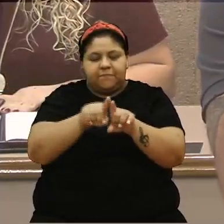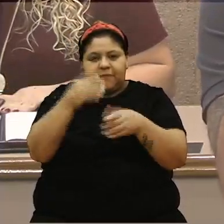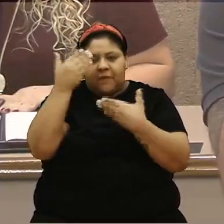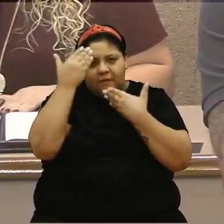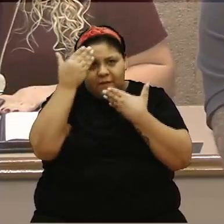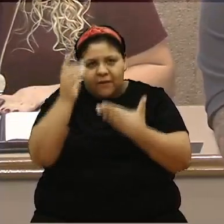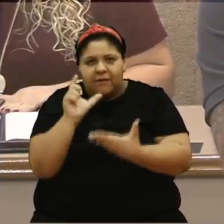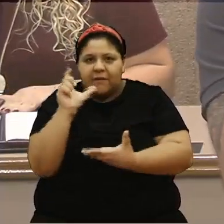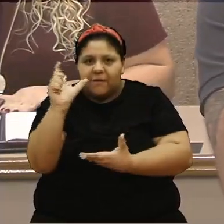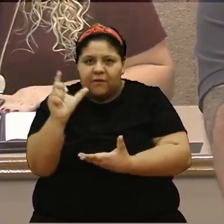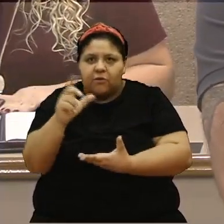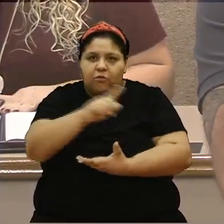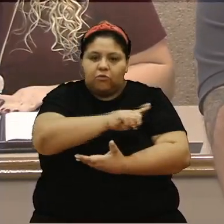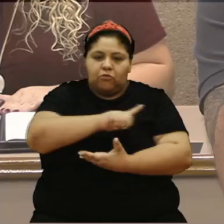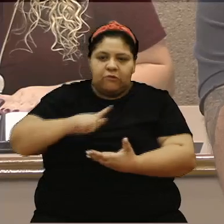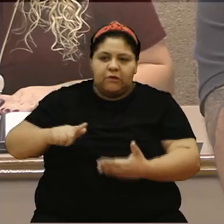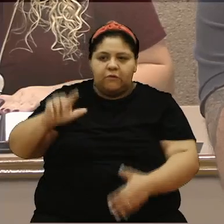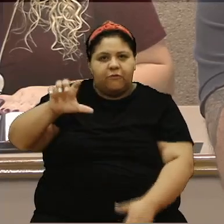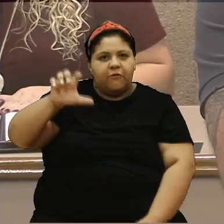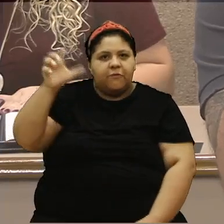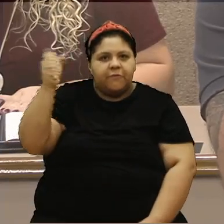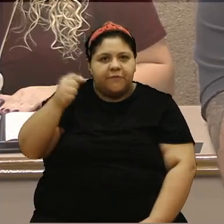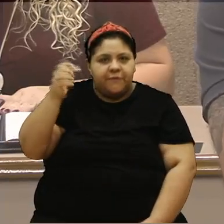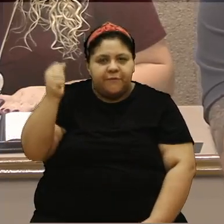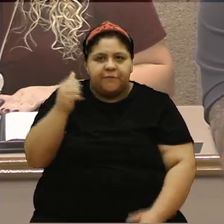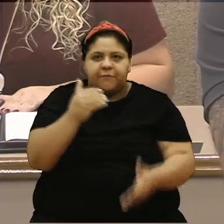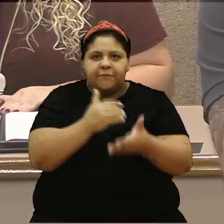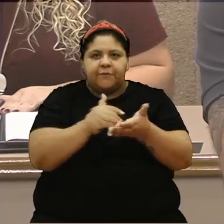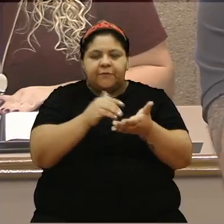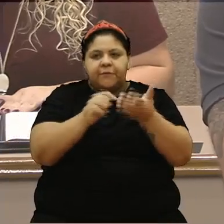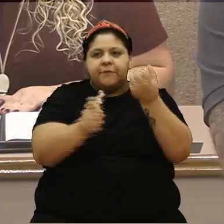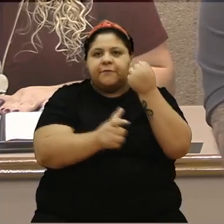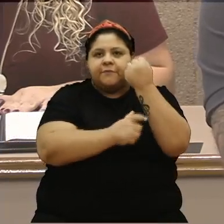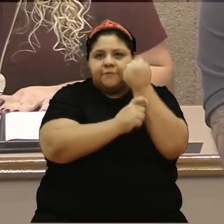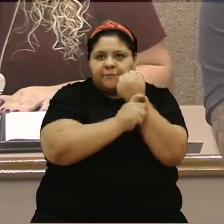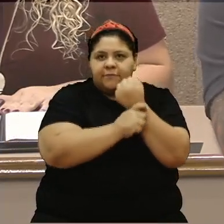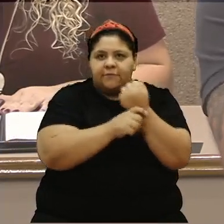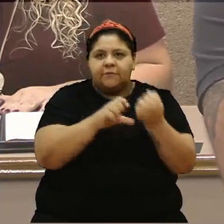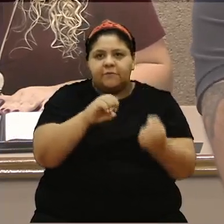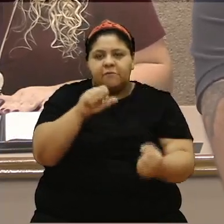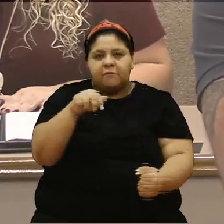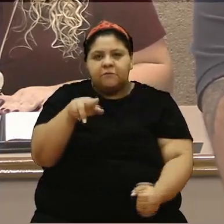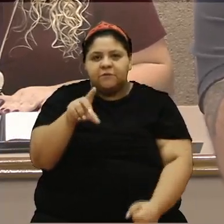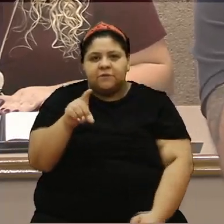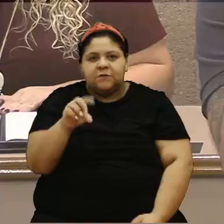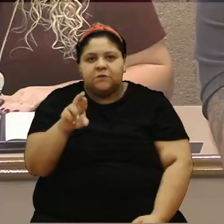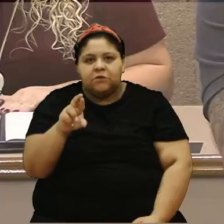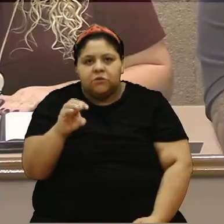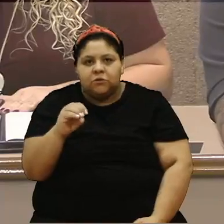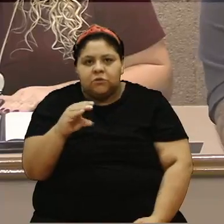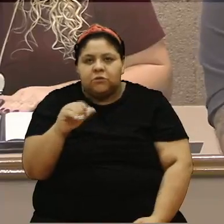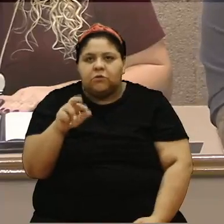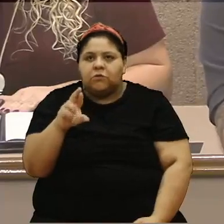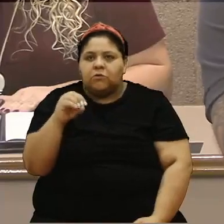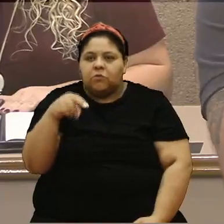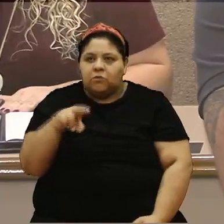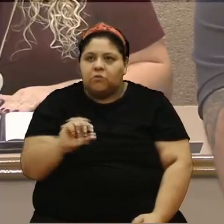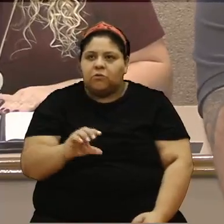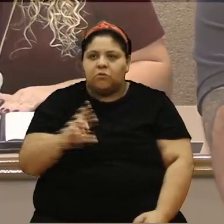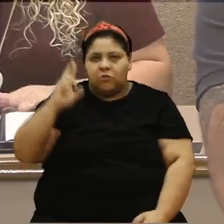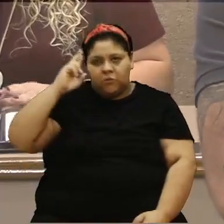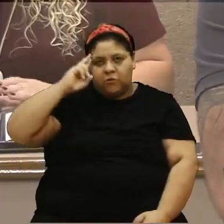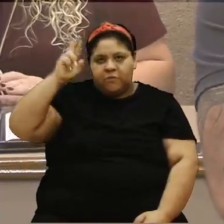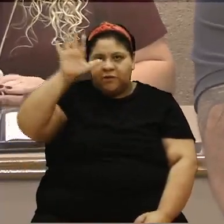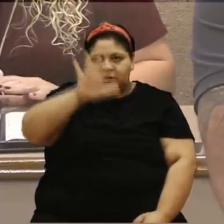qual conversamos, do secretário de Segurança Sandro Caron, do comandante-geral da Brigada